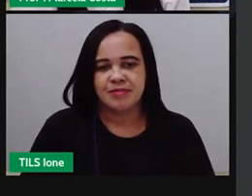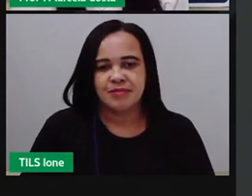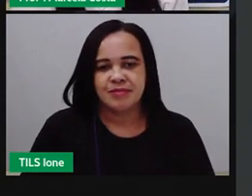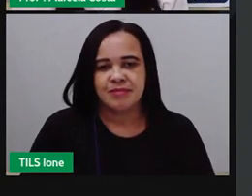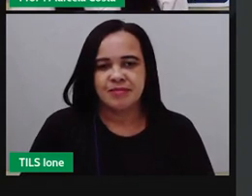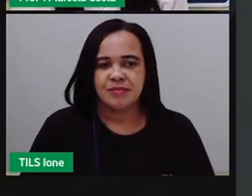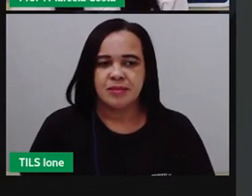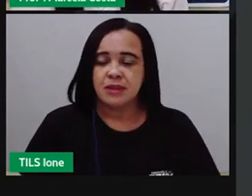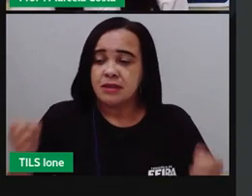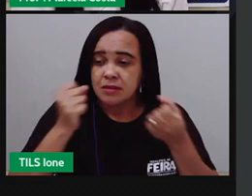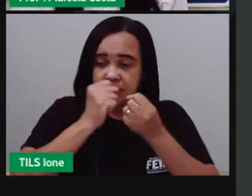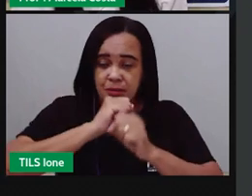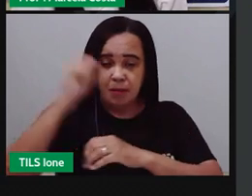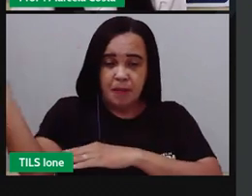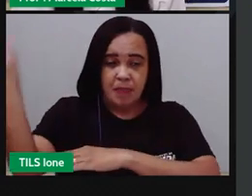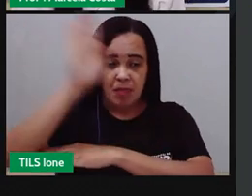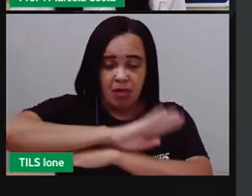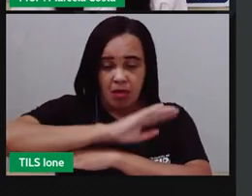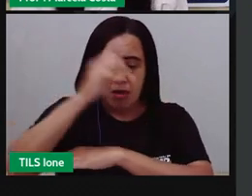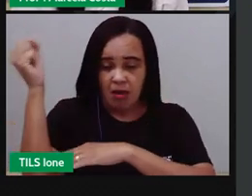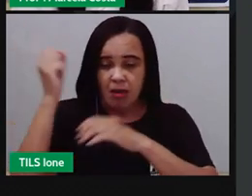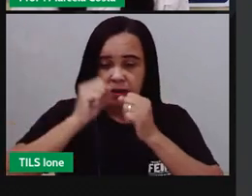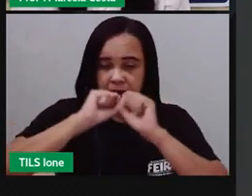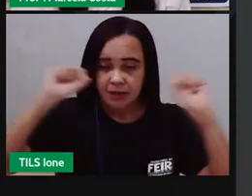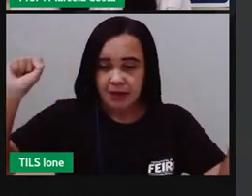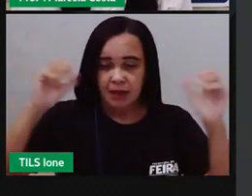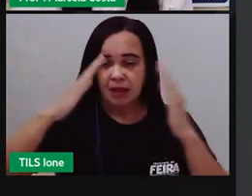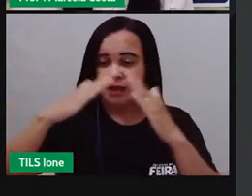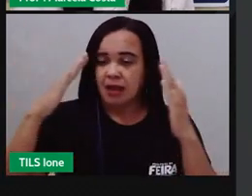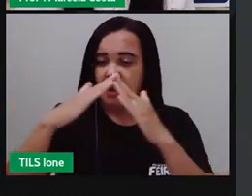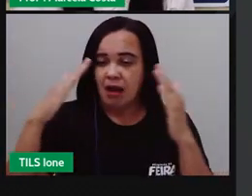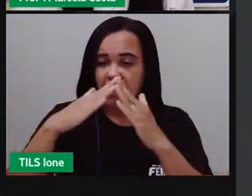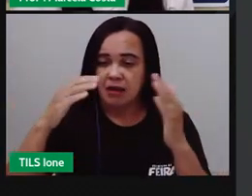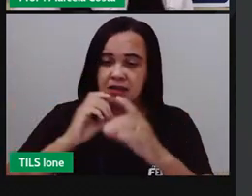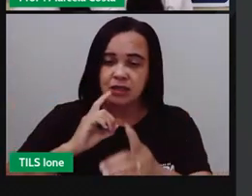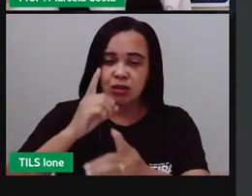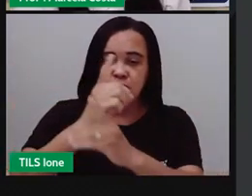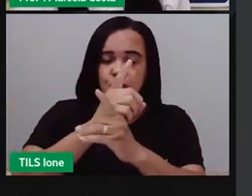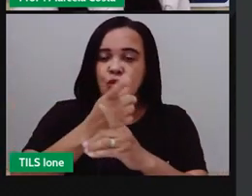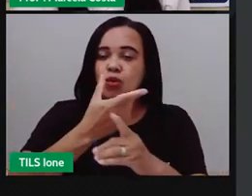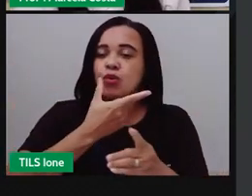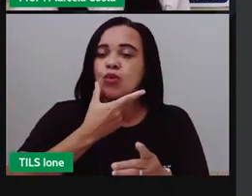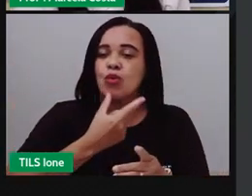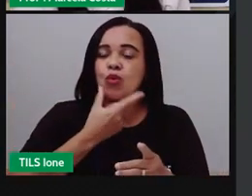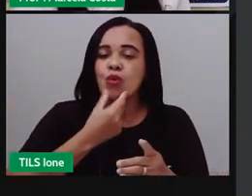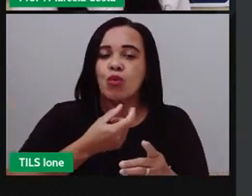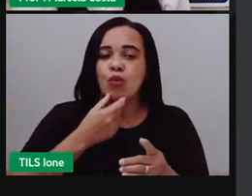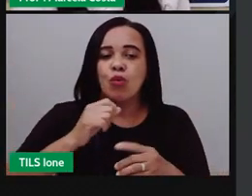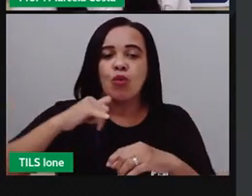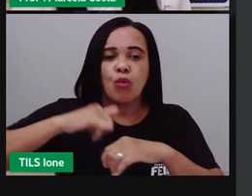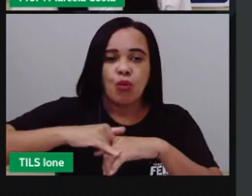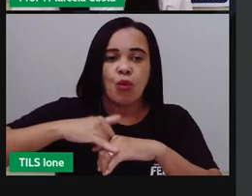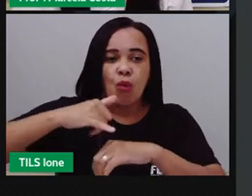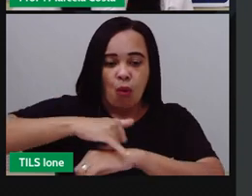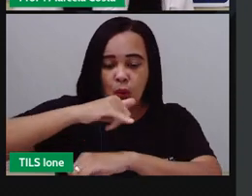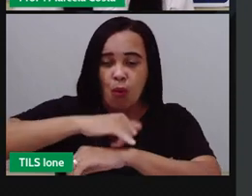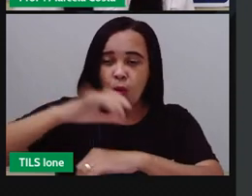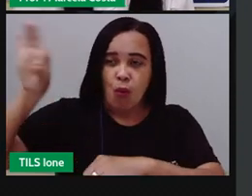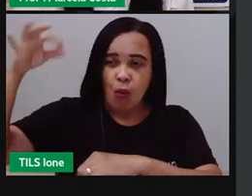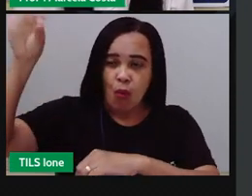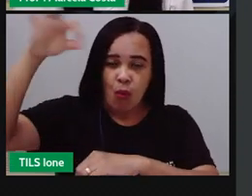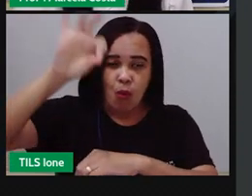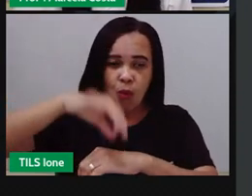Logo que saiu de casa, o camaleão encontrou o professor Pernilongo. O professor